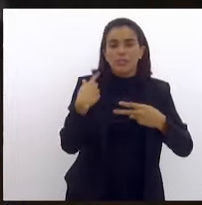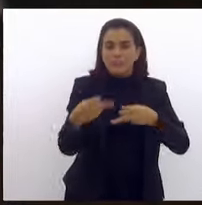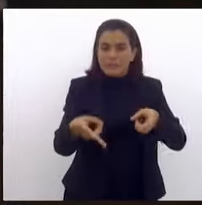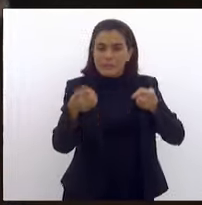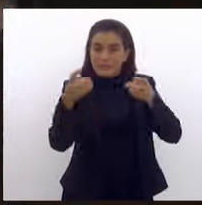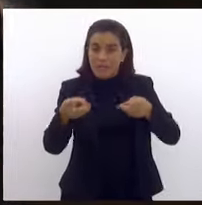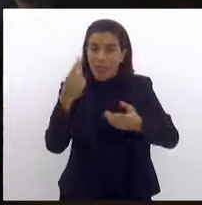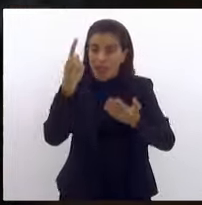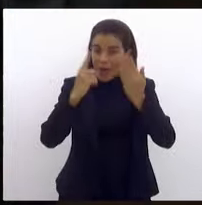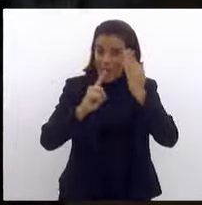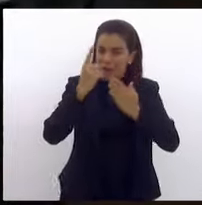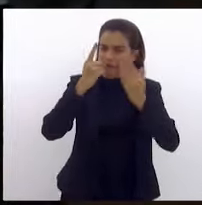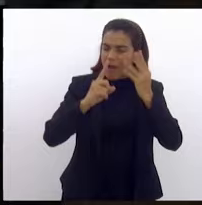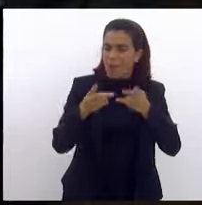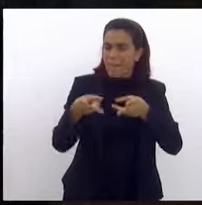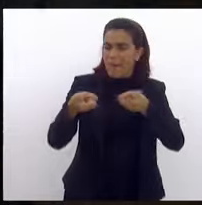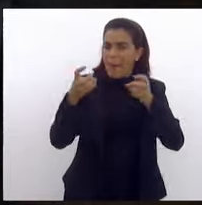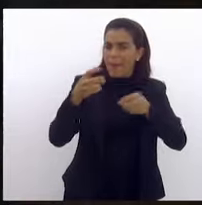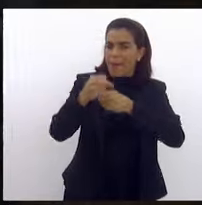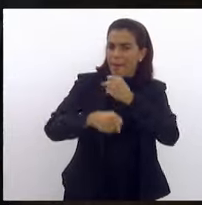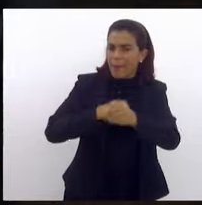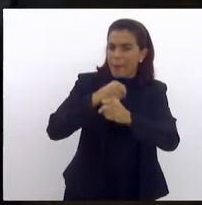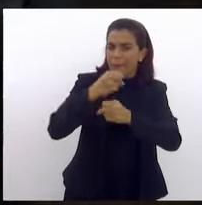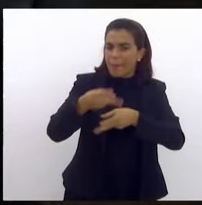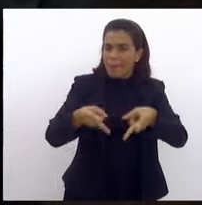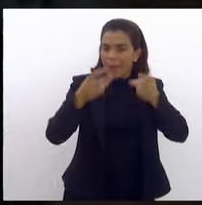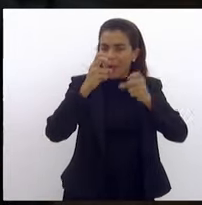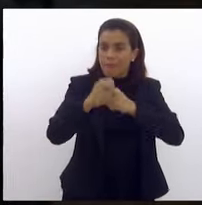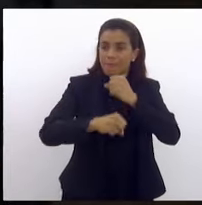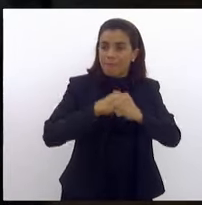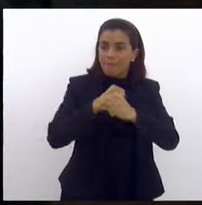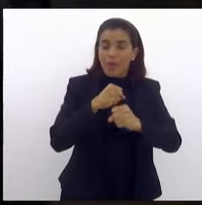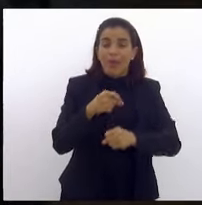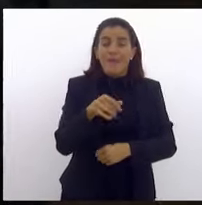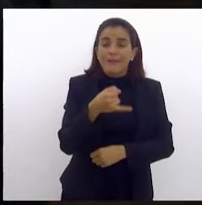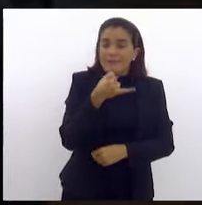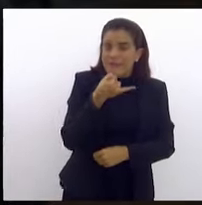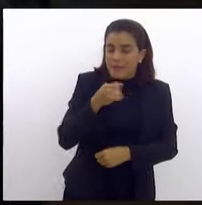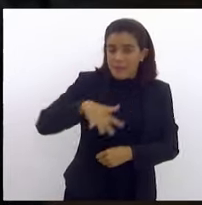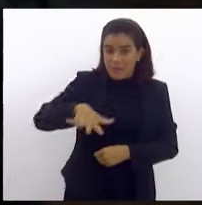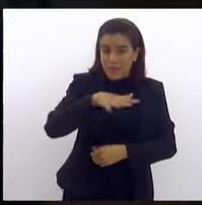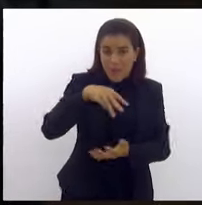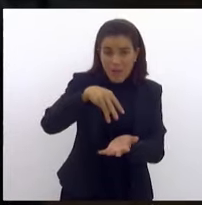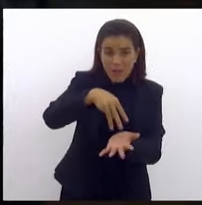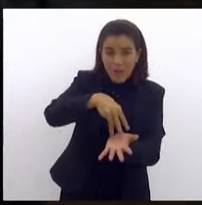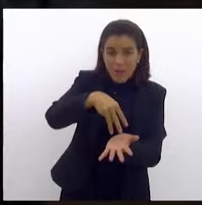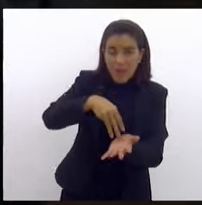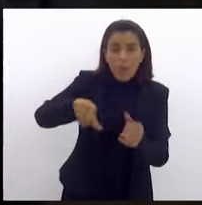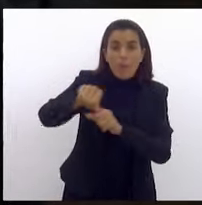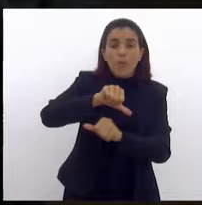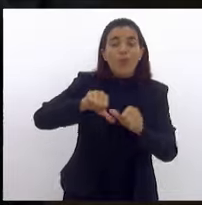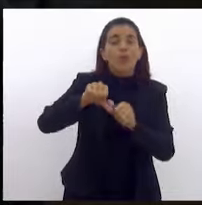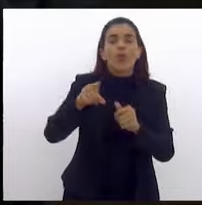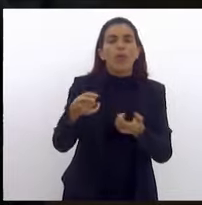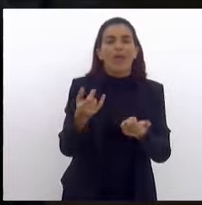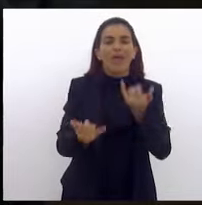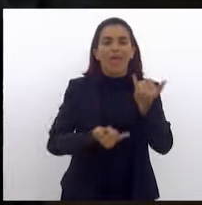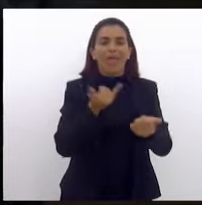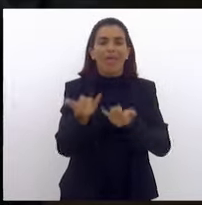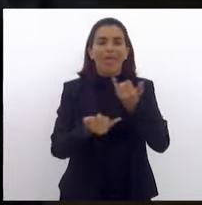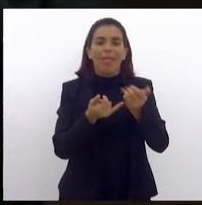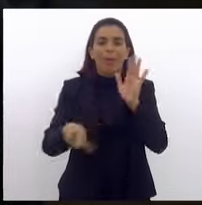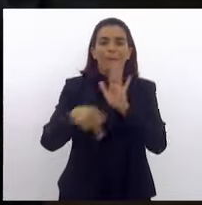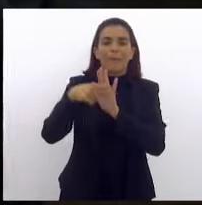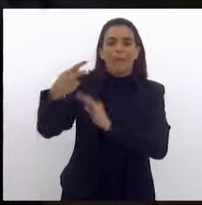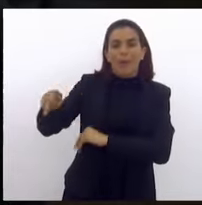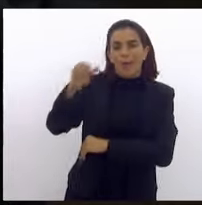percebendo, carnaval após carnaval, é que, infelizmente, senhor presidente, o espaço do sambódromo virou um playground do senhor